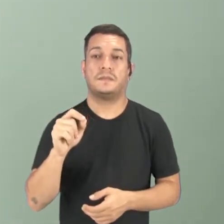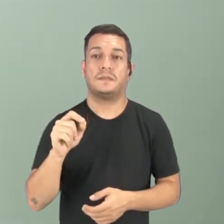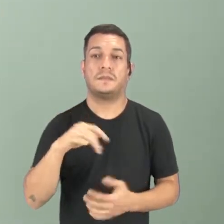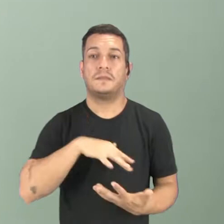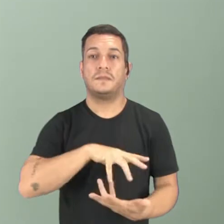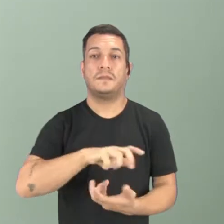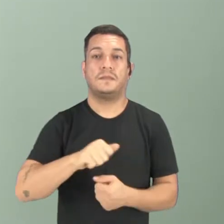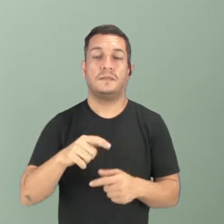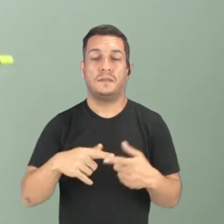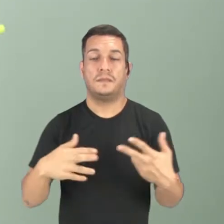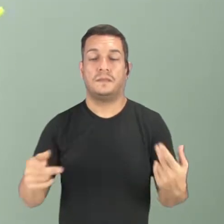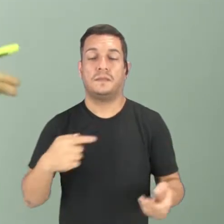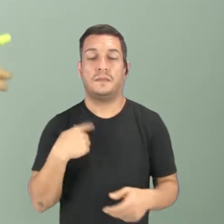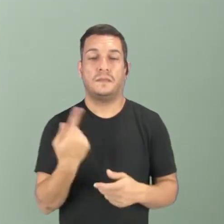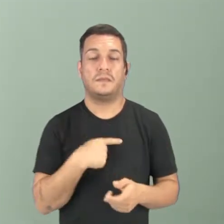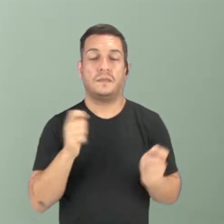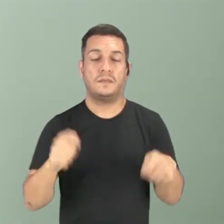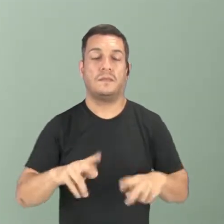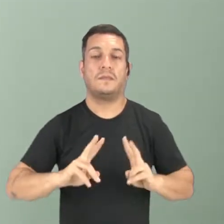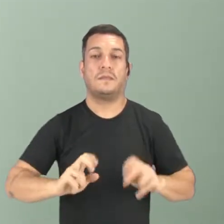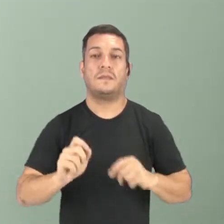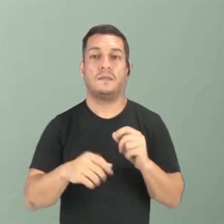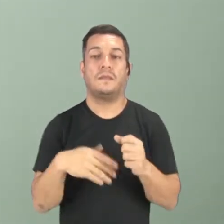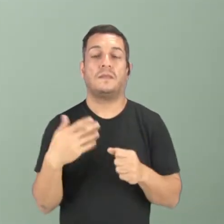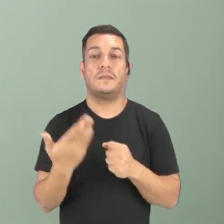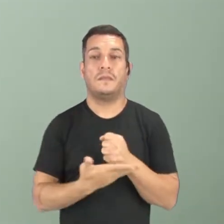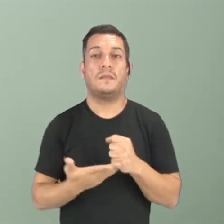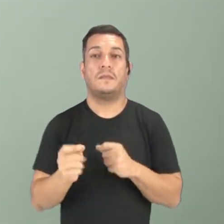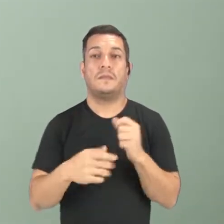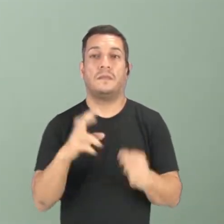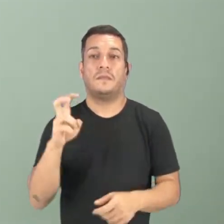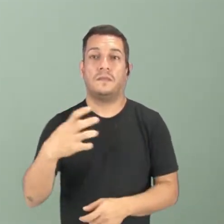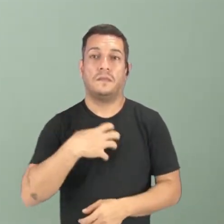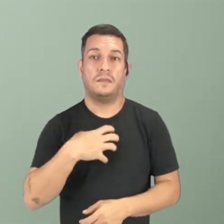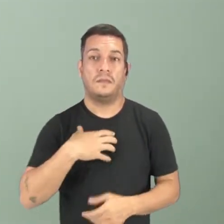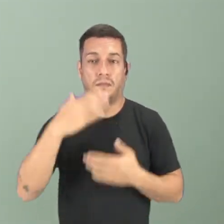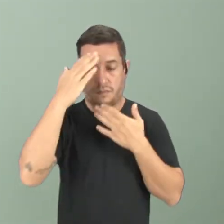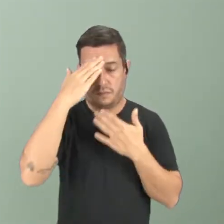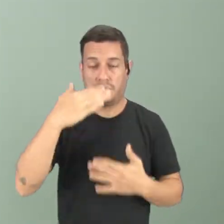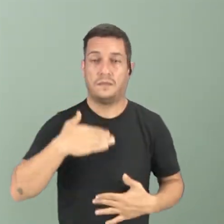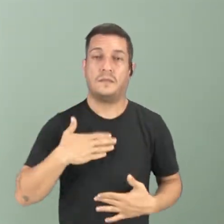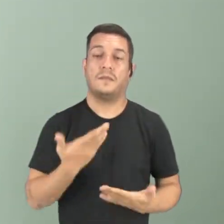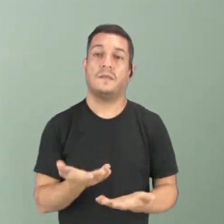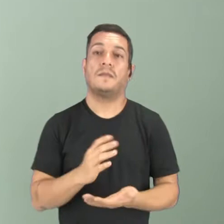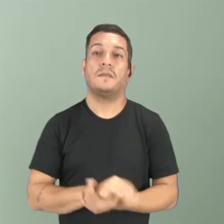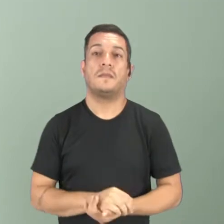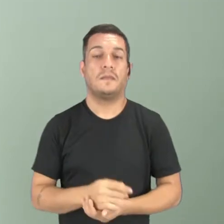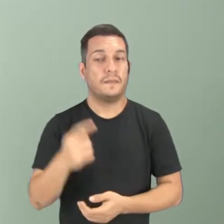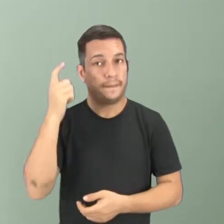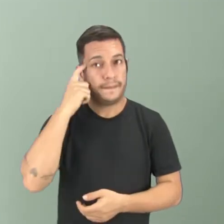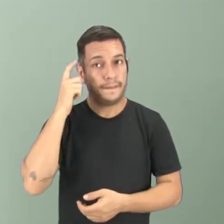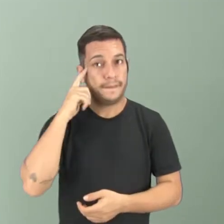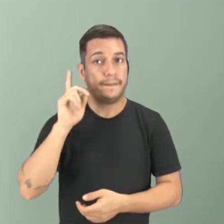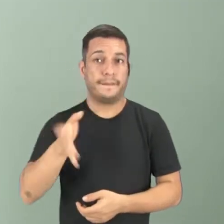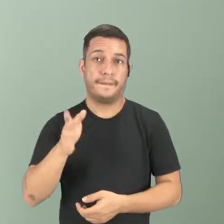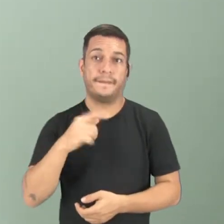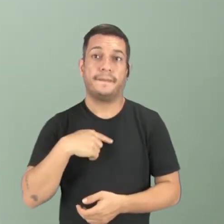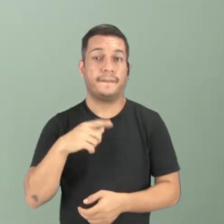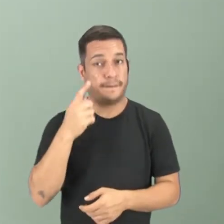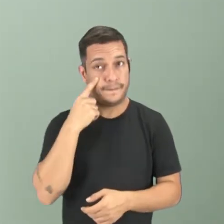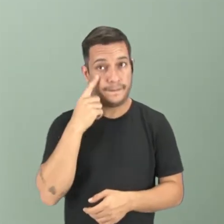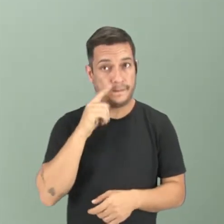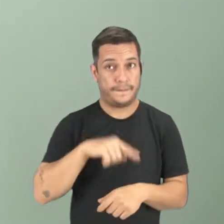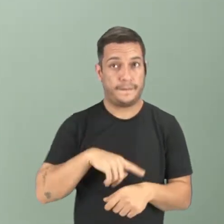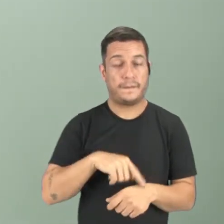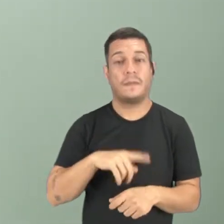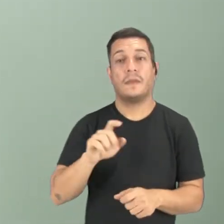do mundo material que eu posso perceber através dos 5 sentidos do corpo. Então, aí o racionalismo já é o que a gente vai ver daqui a pouco,